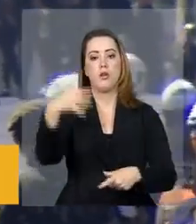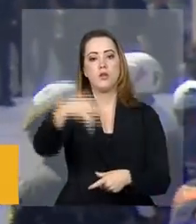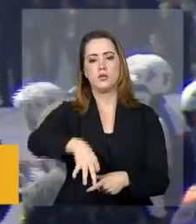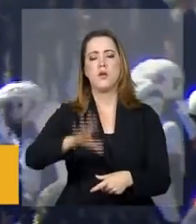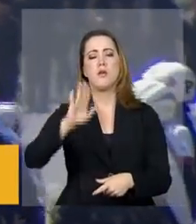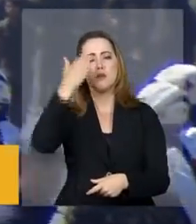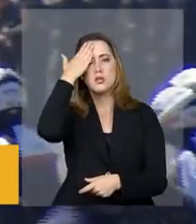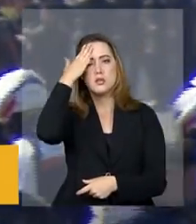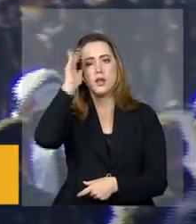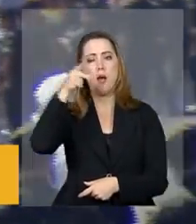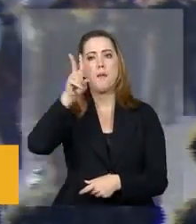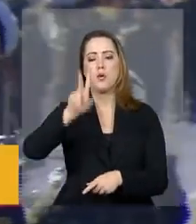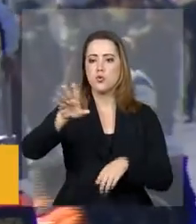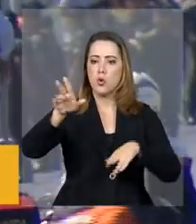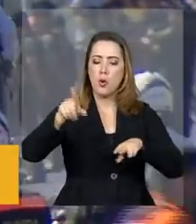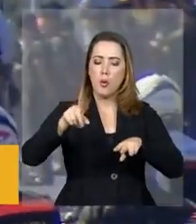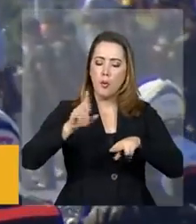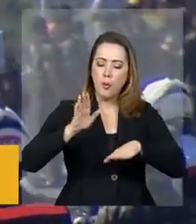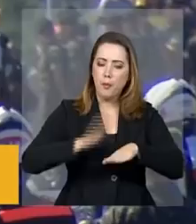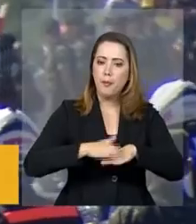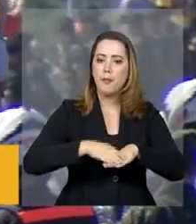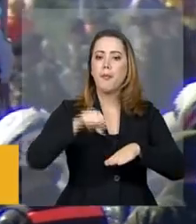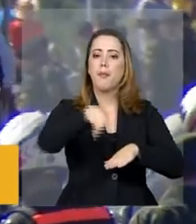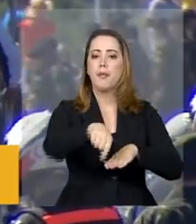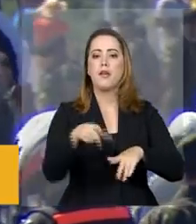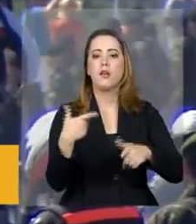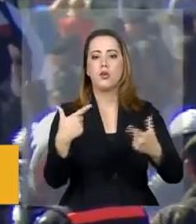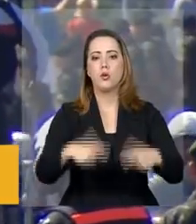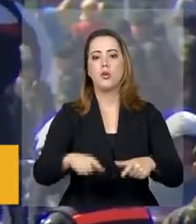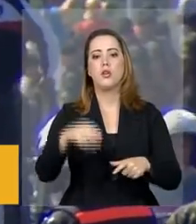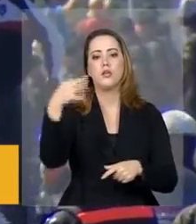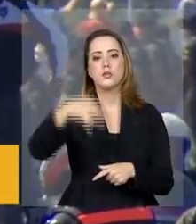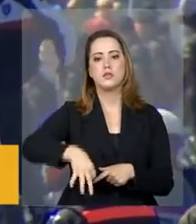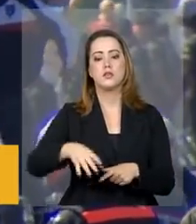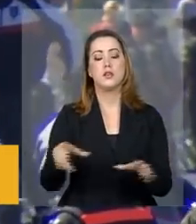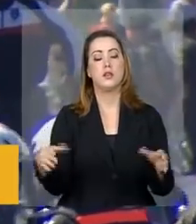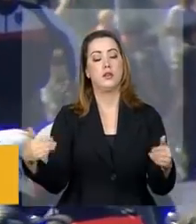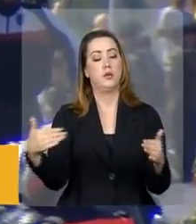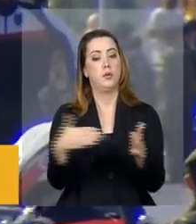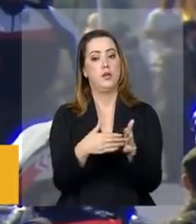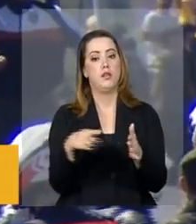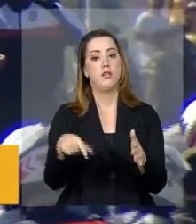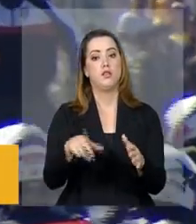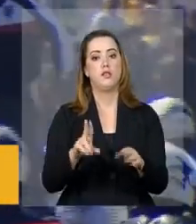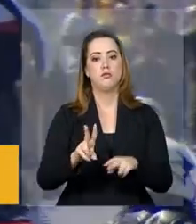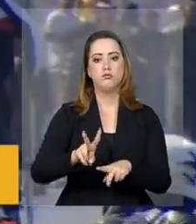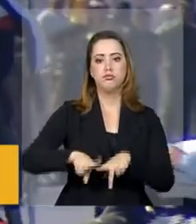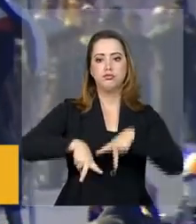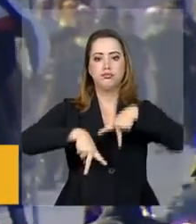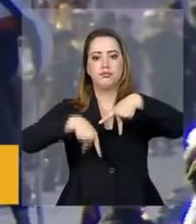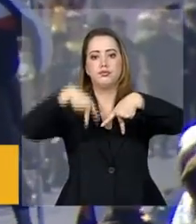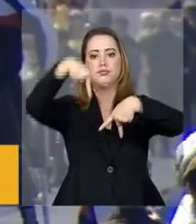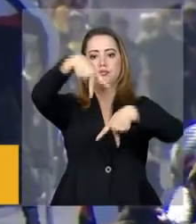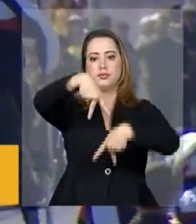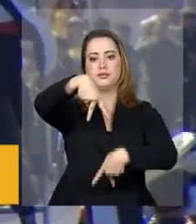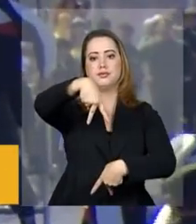pé, sabe onde é que vai escorar, até formar o cume, né, da pirâmide.